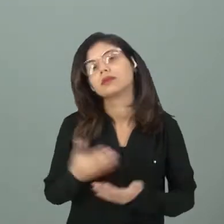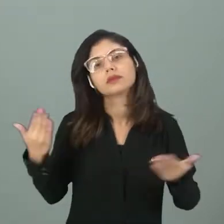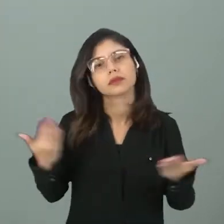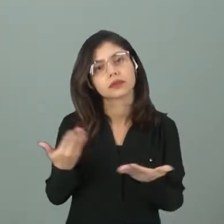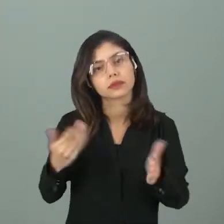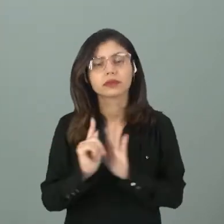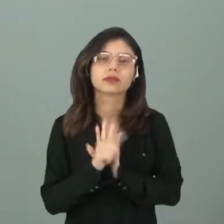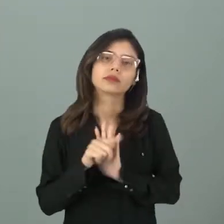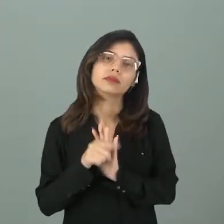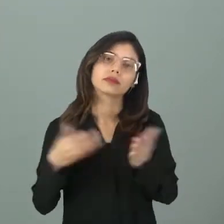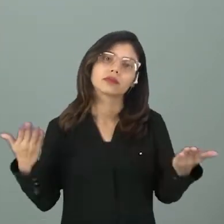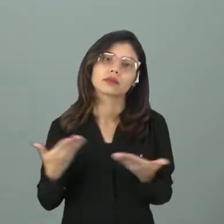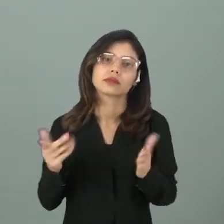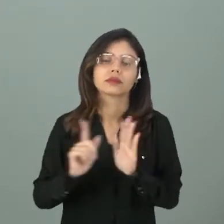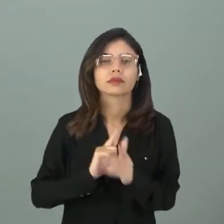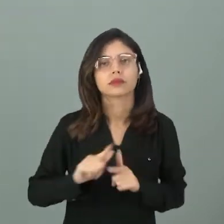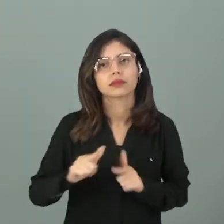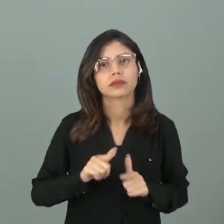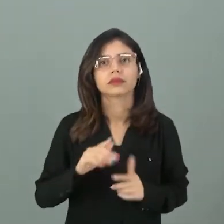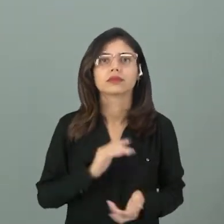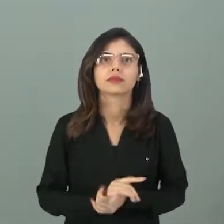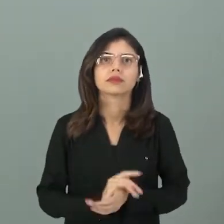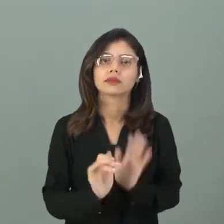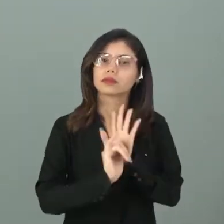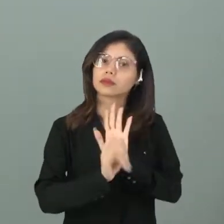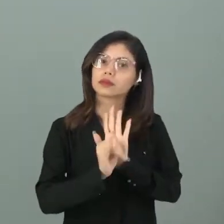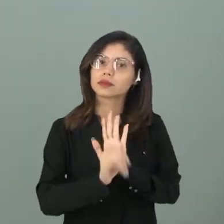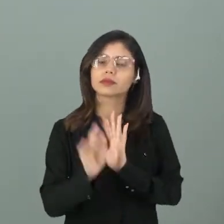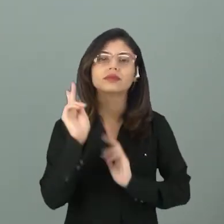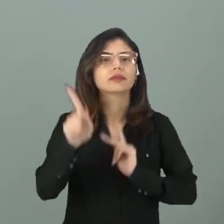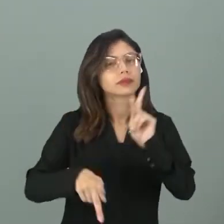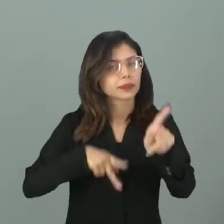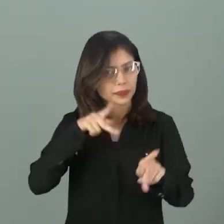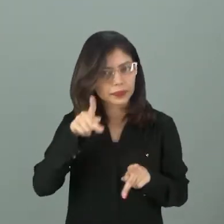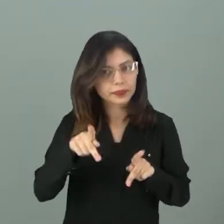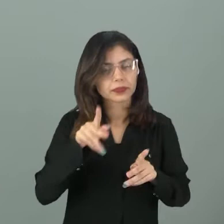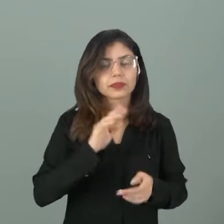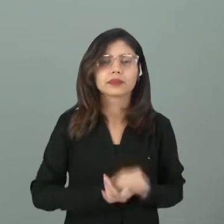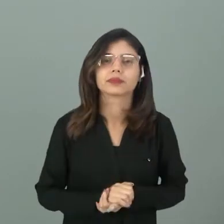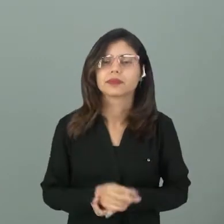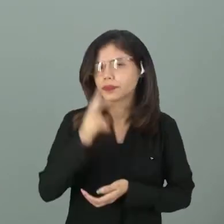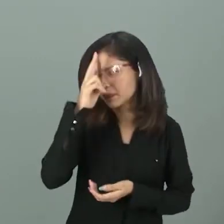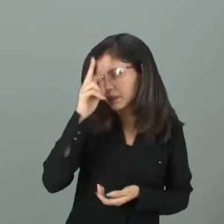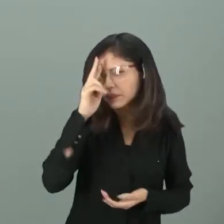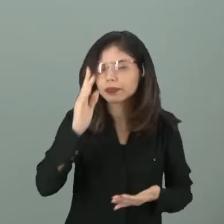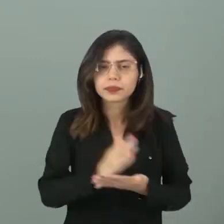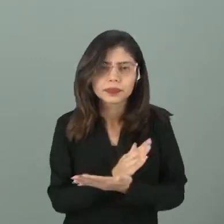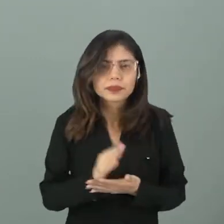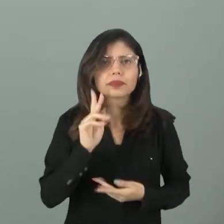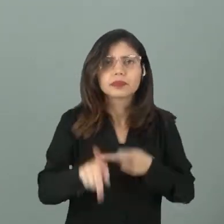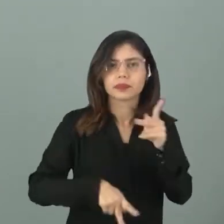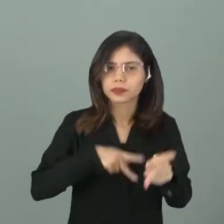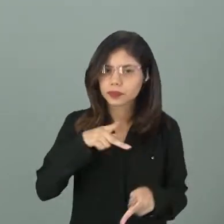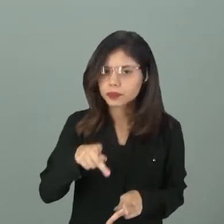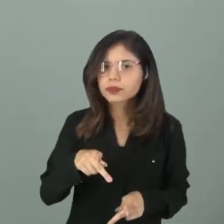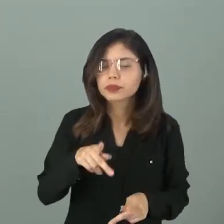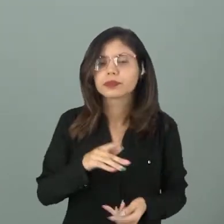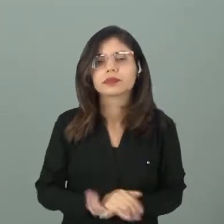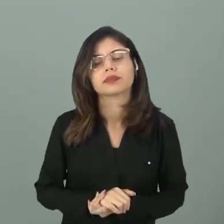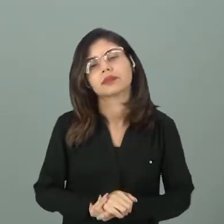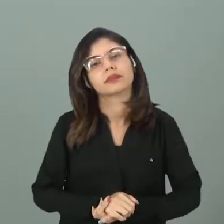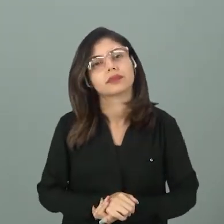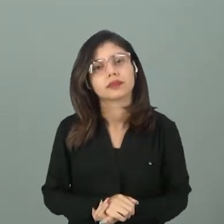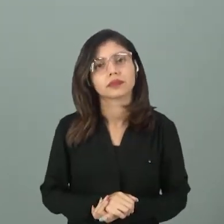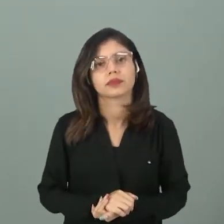o nosso gênero trabalhado hoje vai ser conto popular. Estão lembrando de algum conto que vocês já ouviram, conto